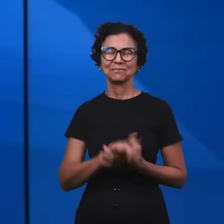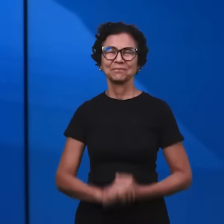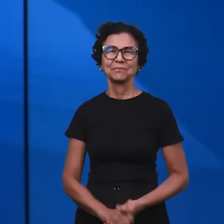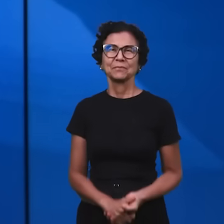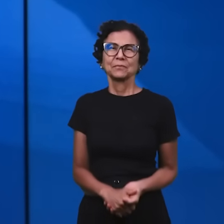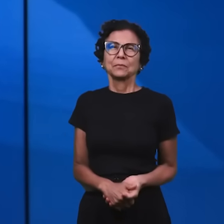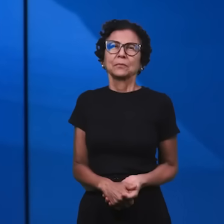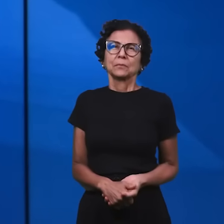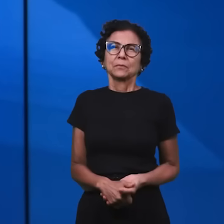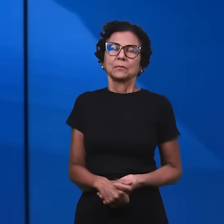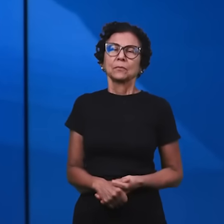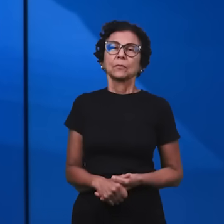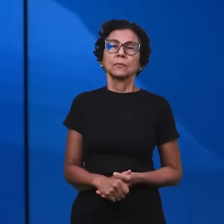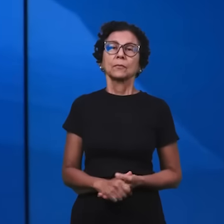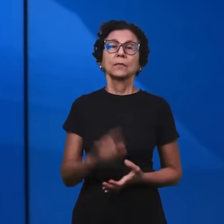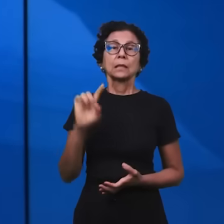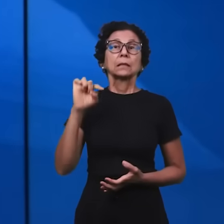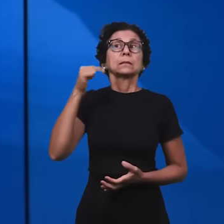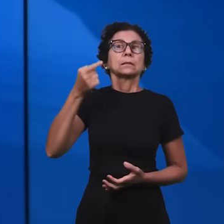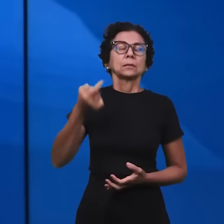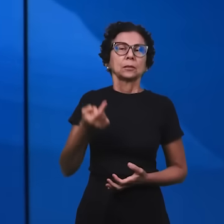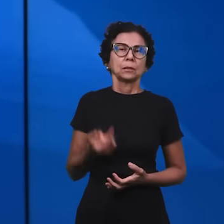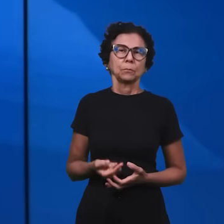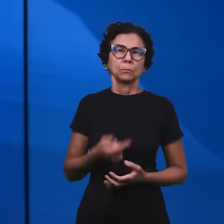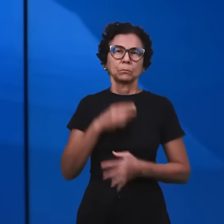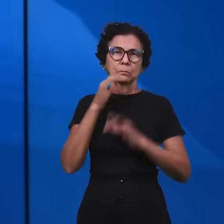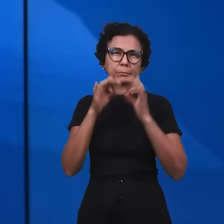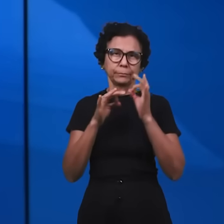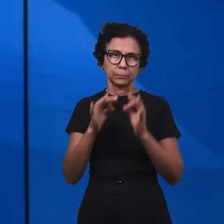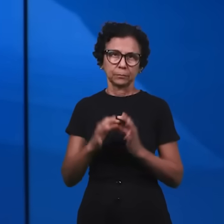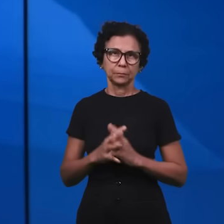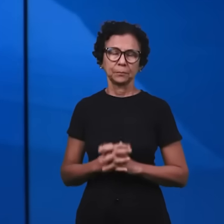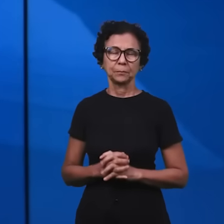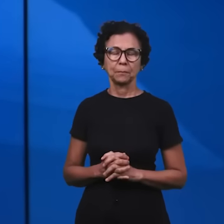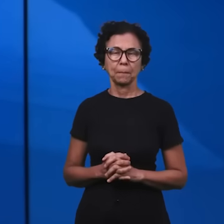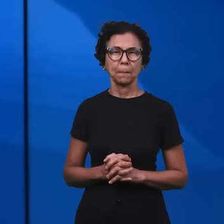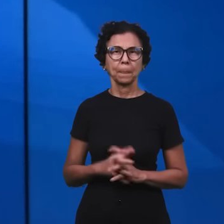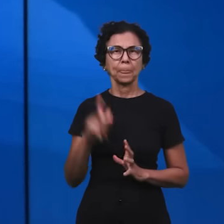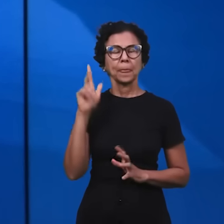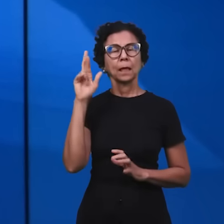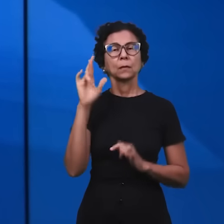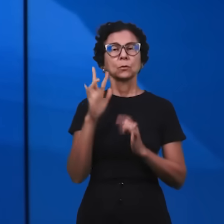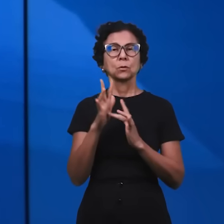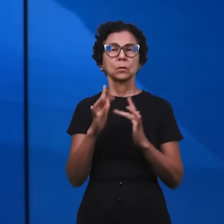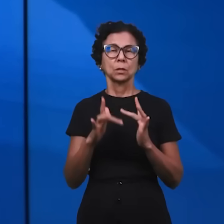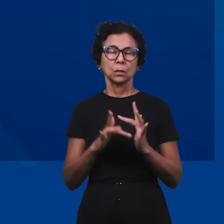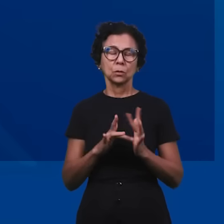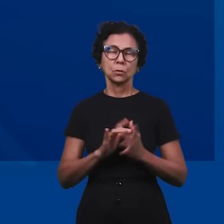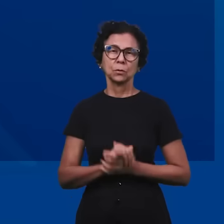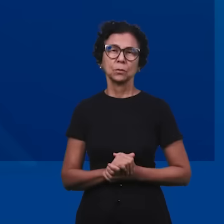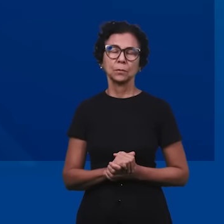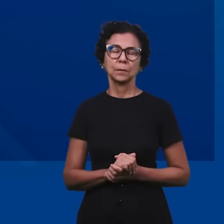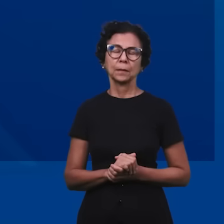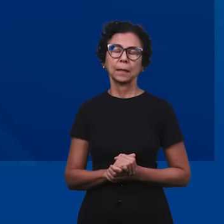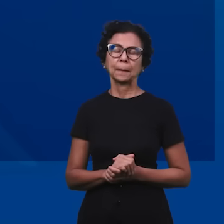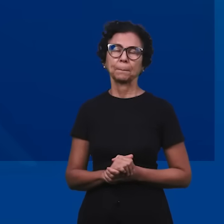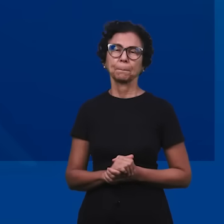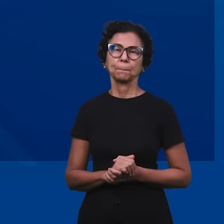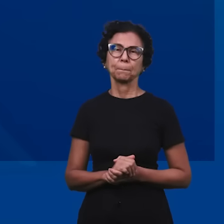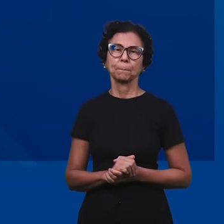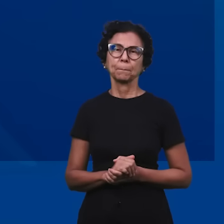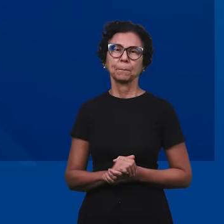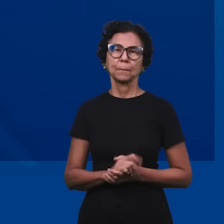3 comentários, as 3 respostas em sequência e depois faremos aqui um pequeno comentário. A paz do Senhor